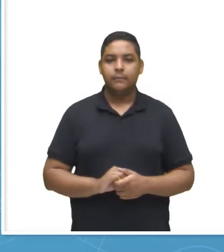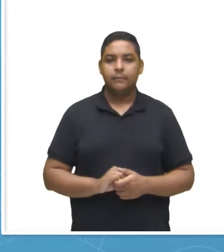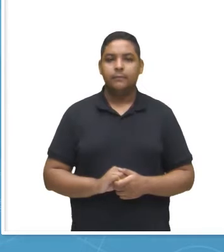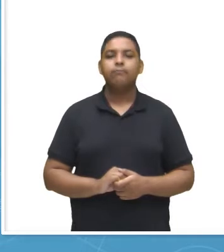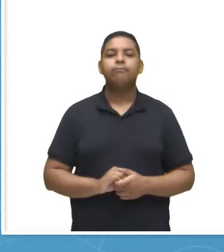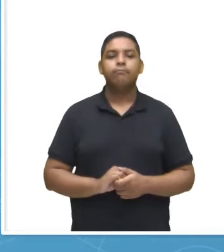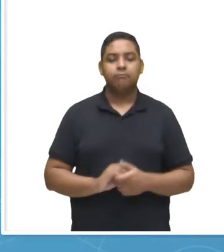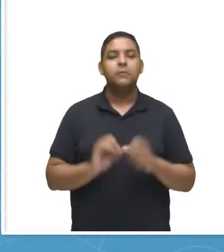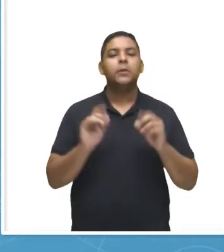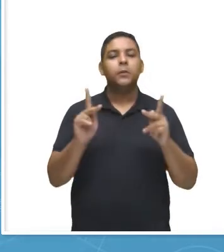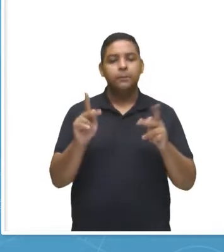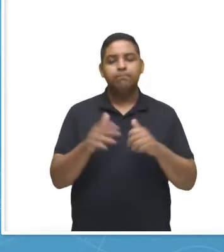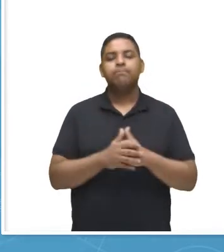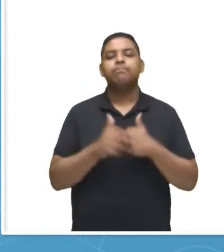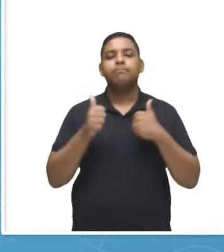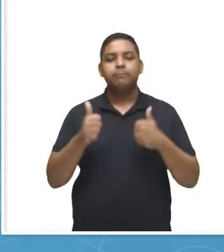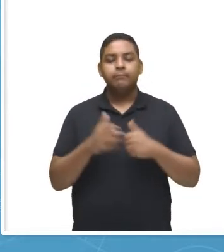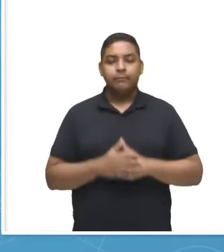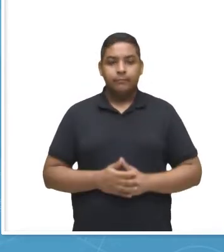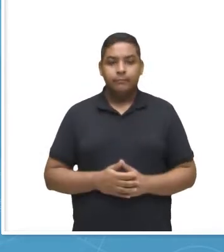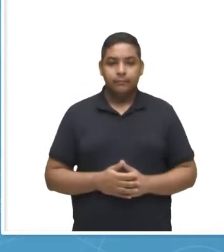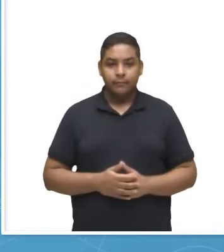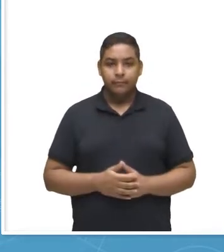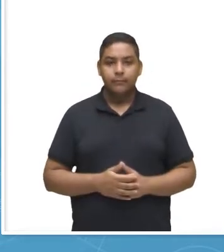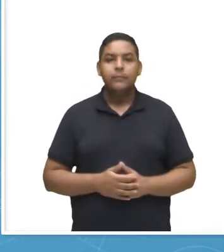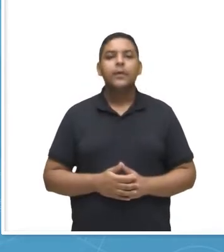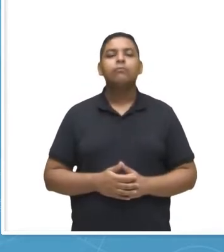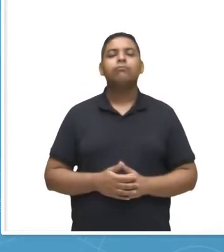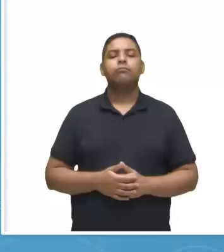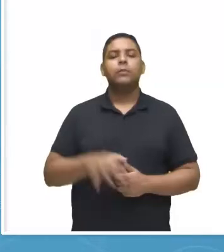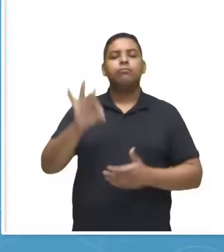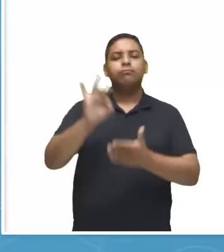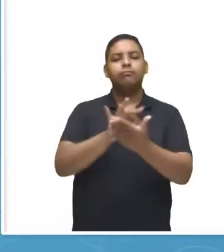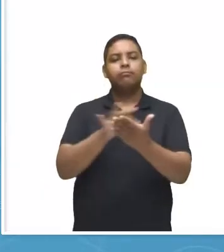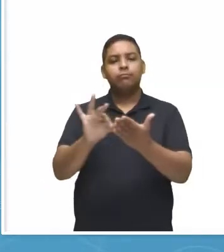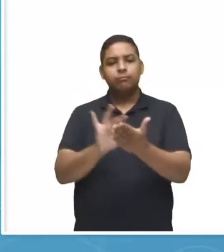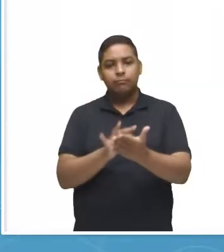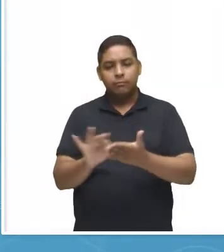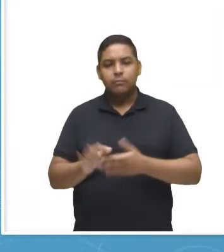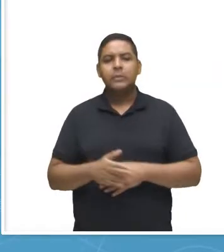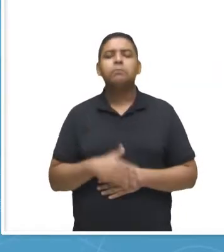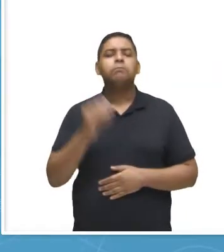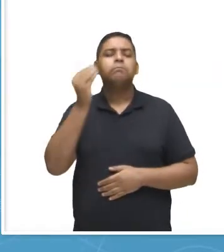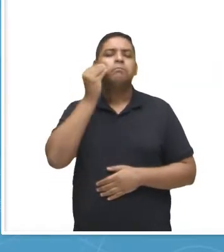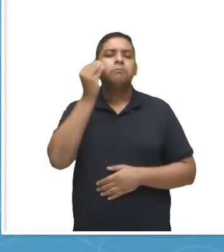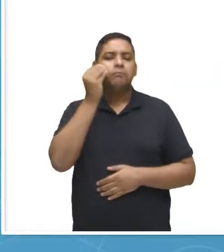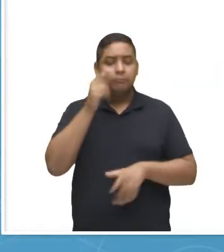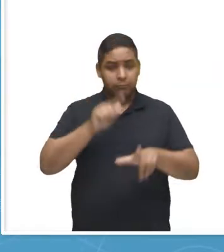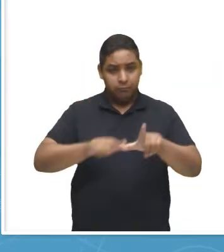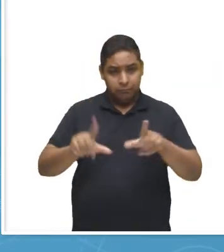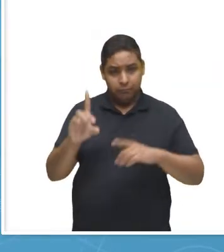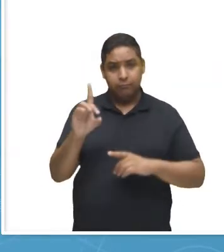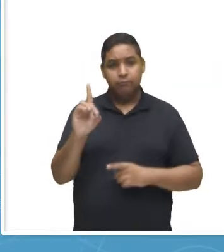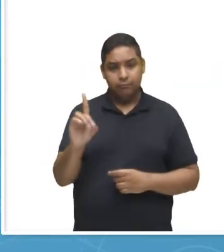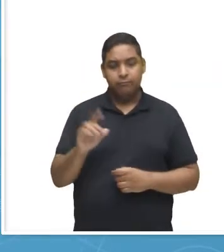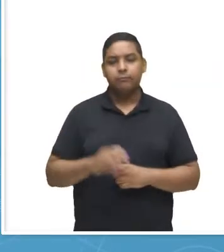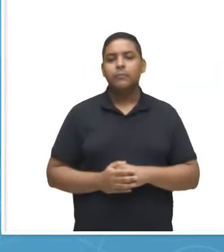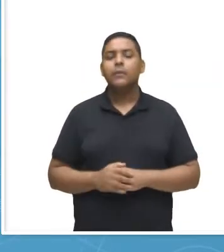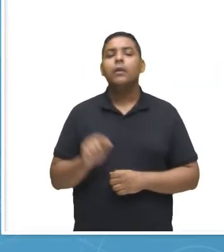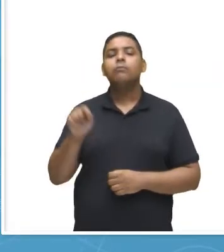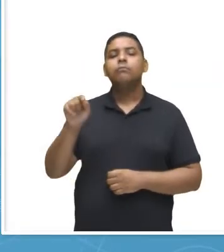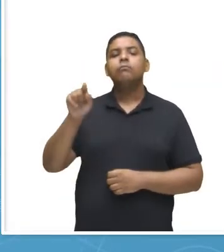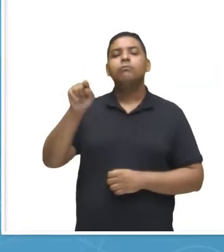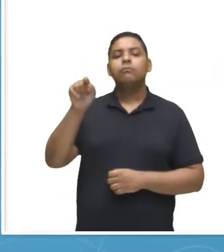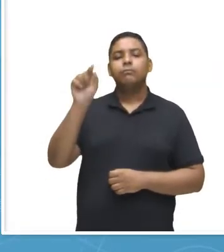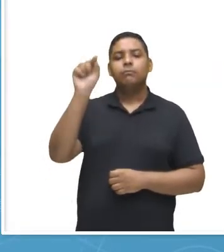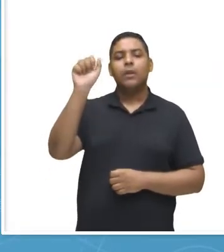Beleza? Tem mais alguém não? Muito bem, então vamos para a correção. Será que é a letra D mesmo? Vamos lá. Então, como o nosso gabarito aqui diz o seguinte,